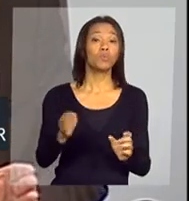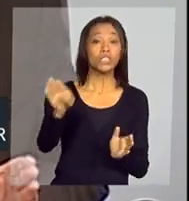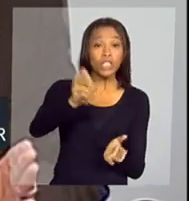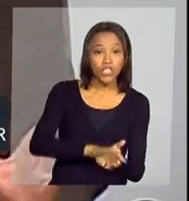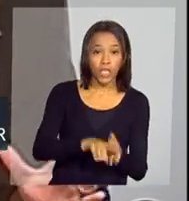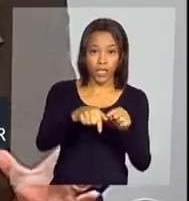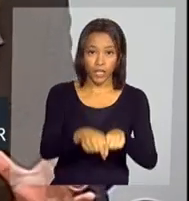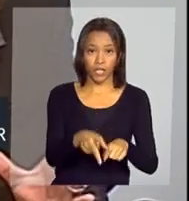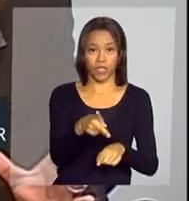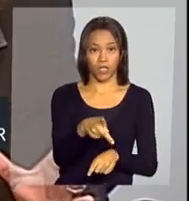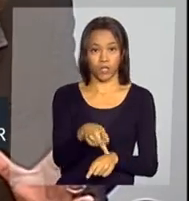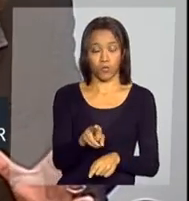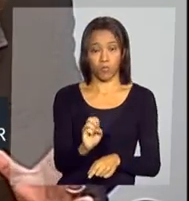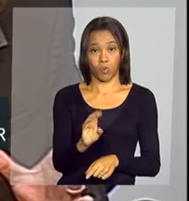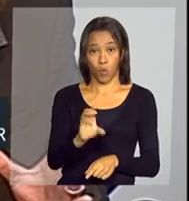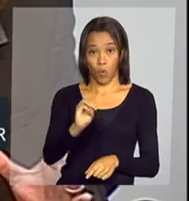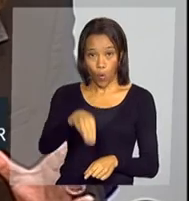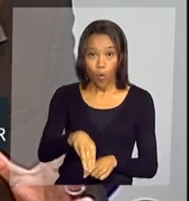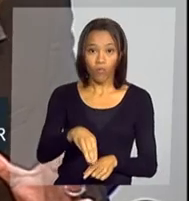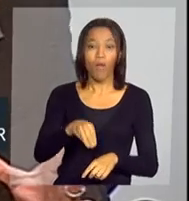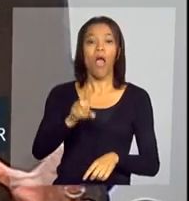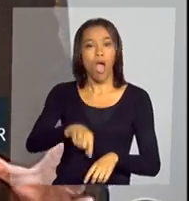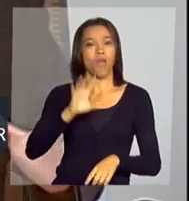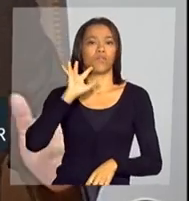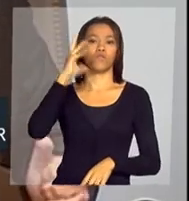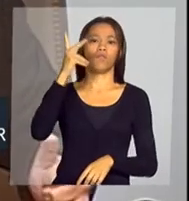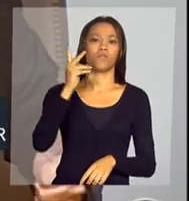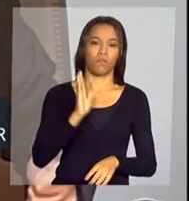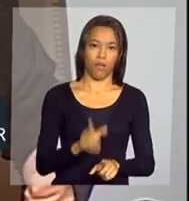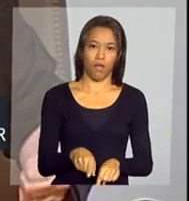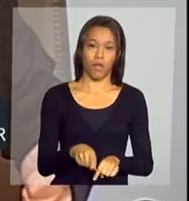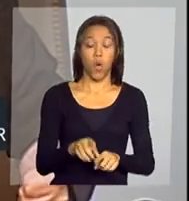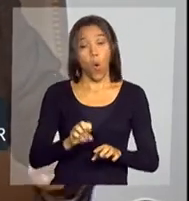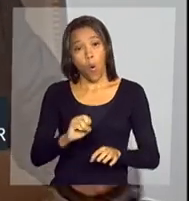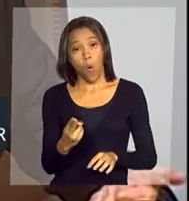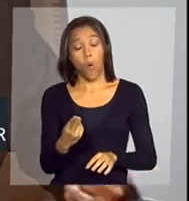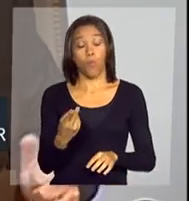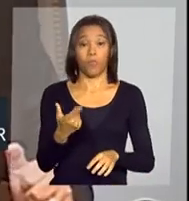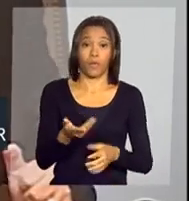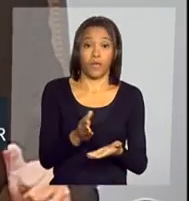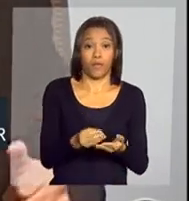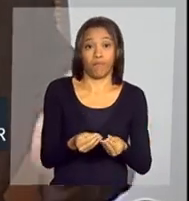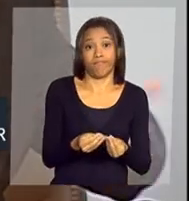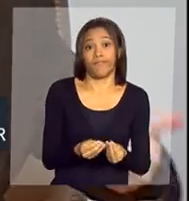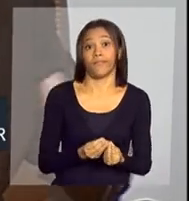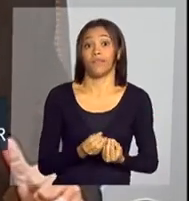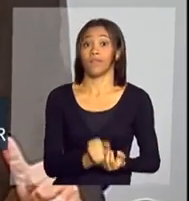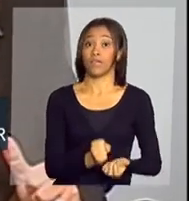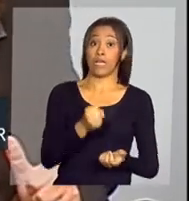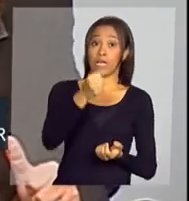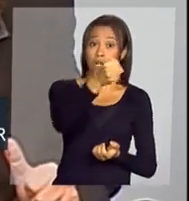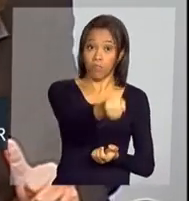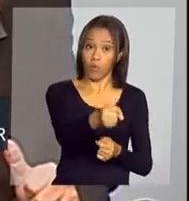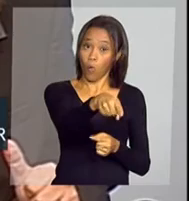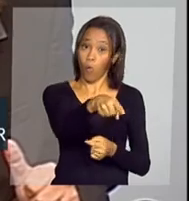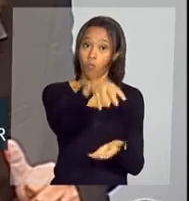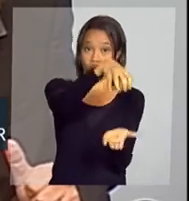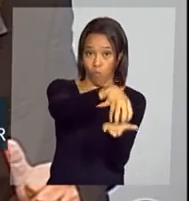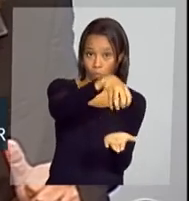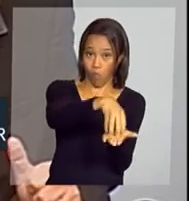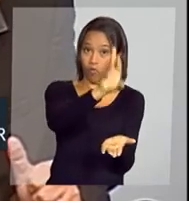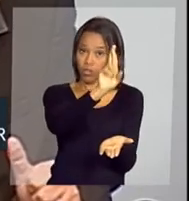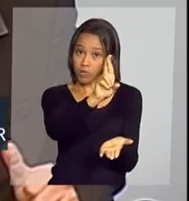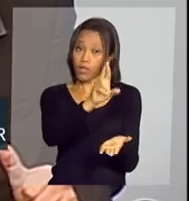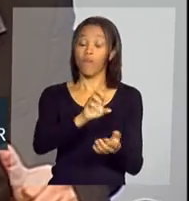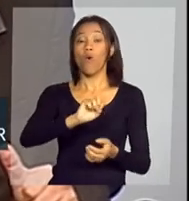PROCON tem resolução Ah tá ou porque o PROCON e caminhou por um órgão competente ou porque ele